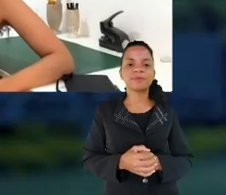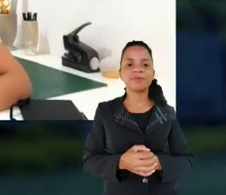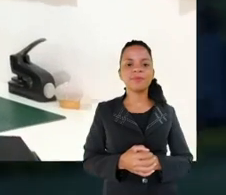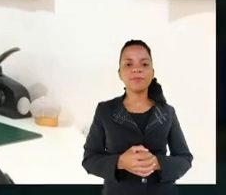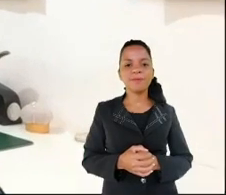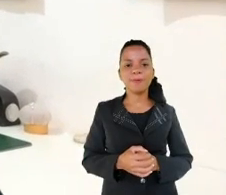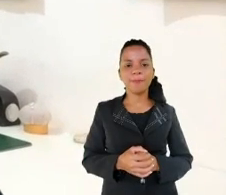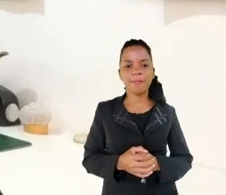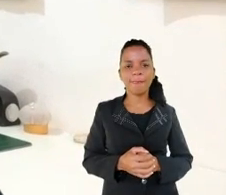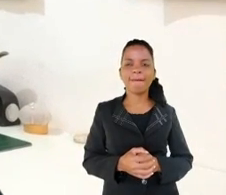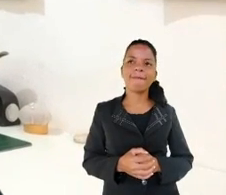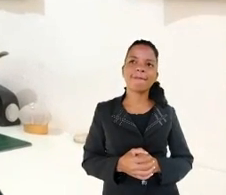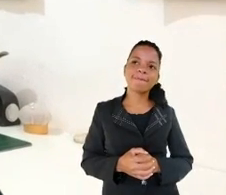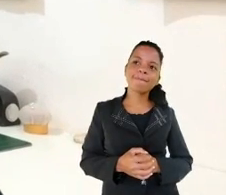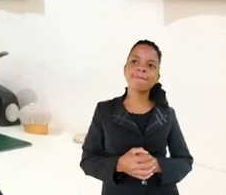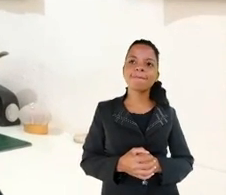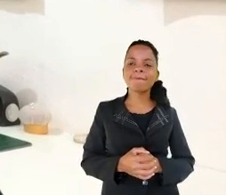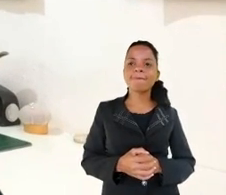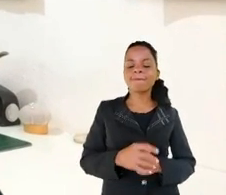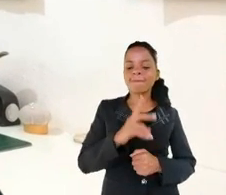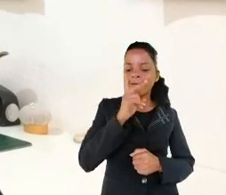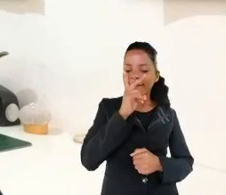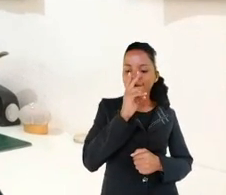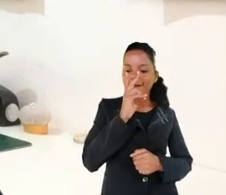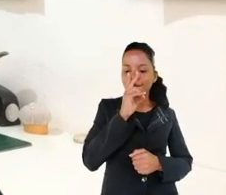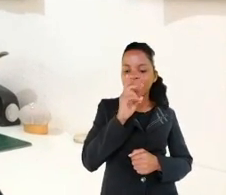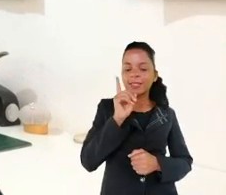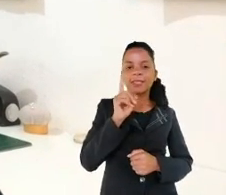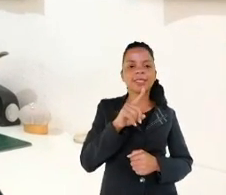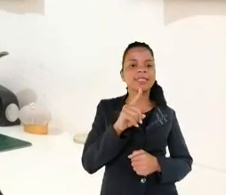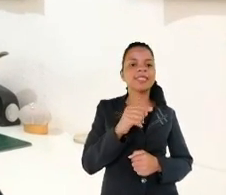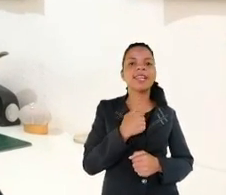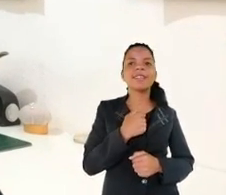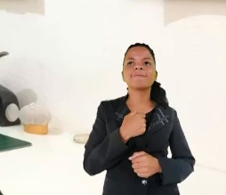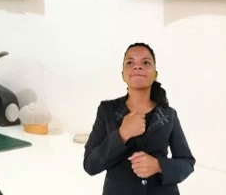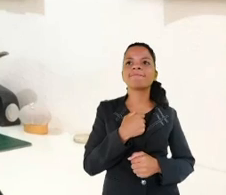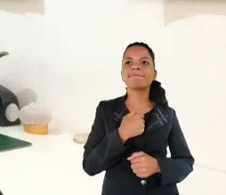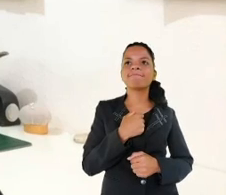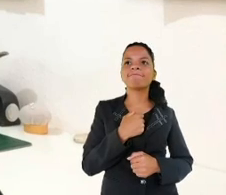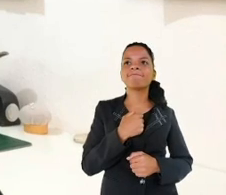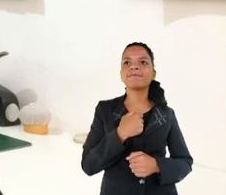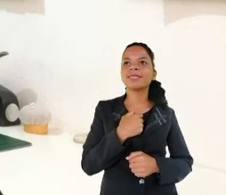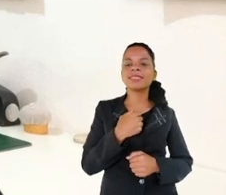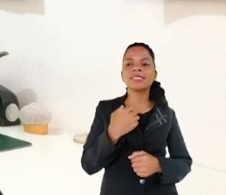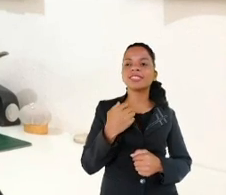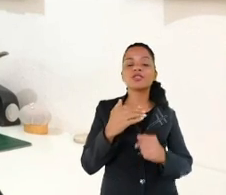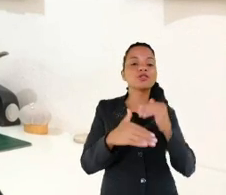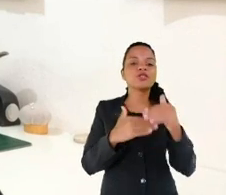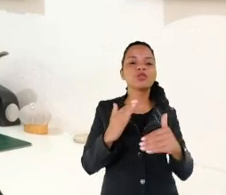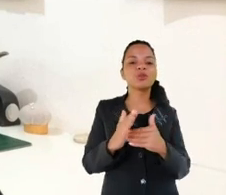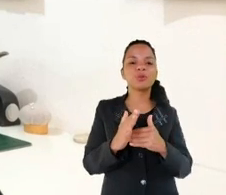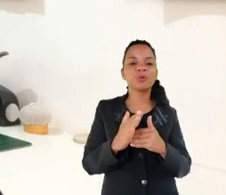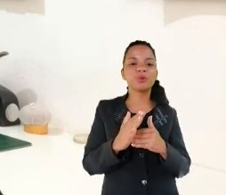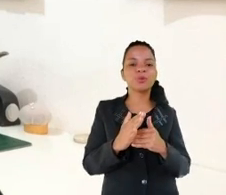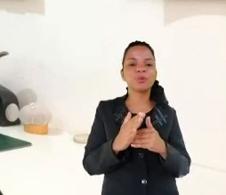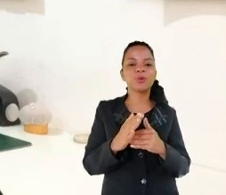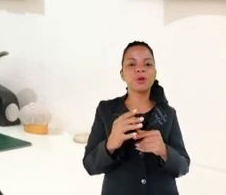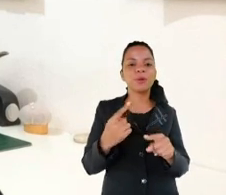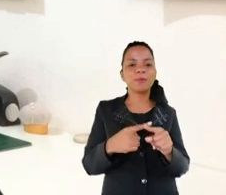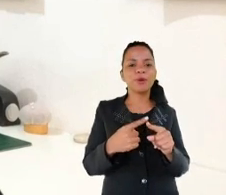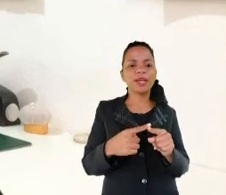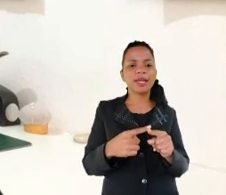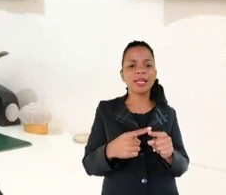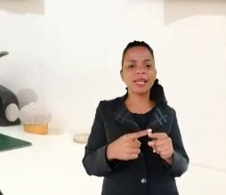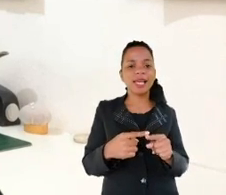Nossa, eu acho que representa tudo, assim. Eu até brinco que toda conquista que eu tenho é como se fosse a